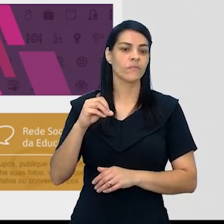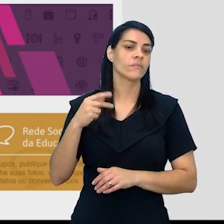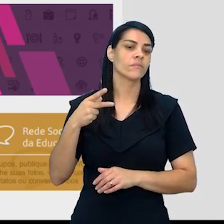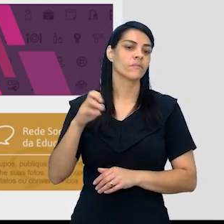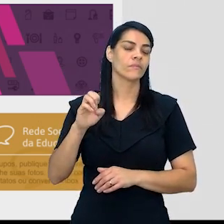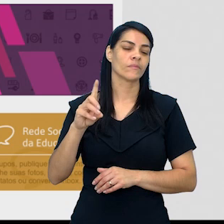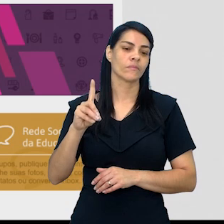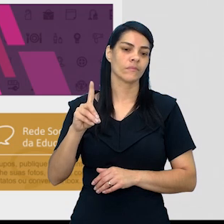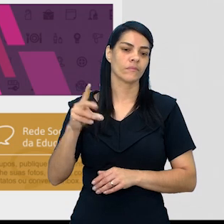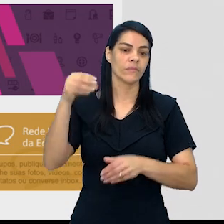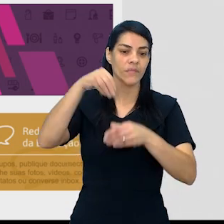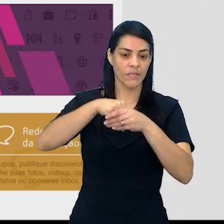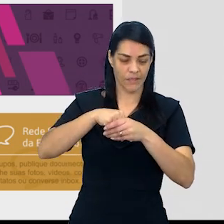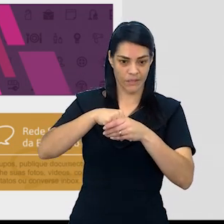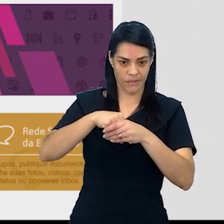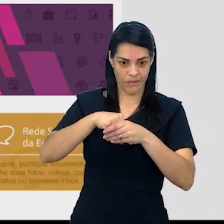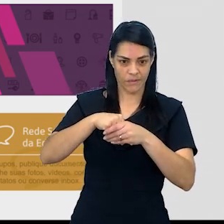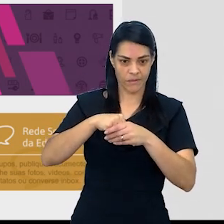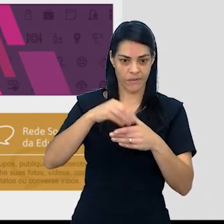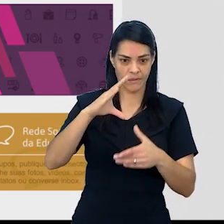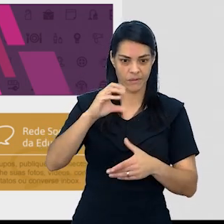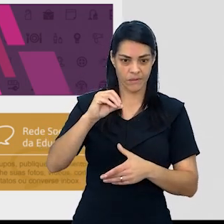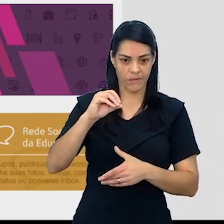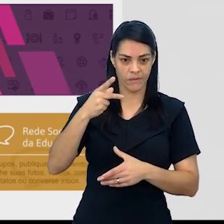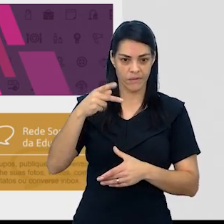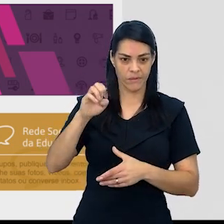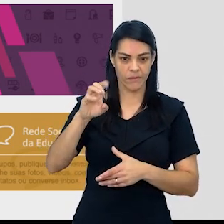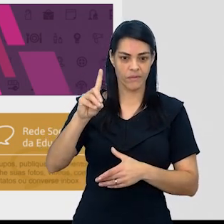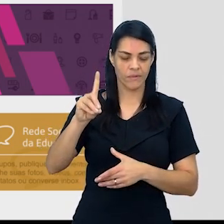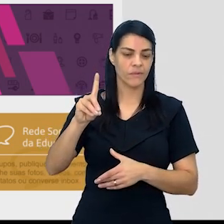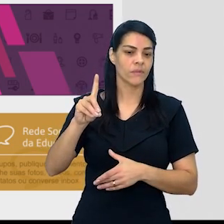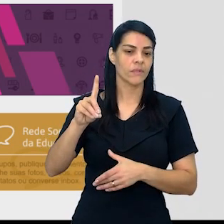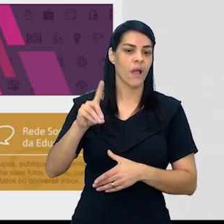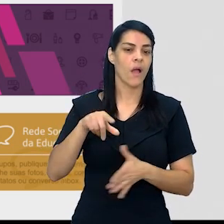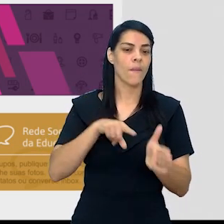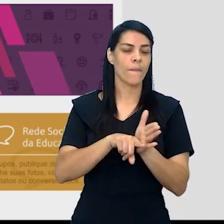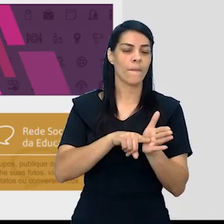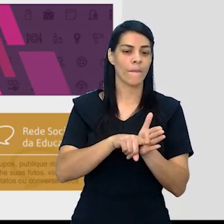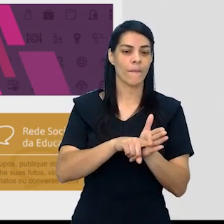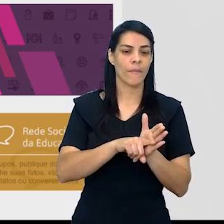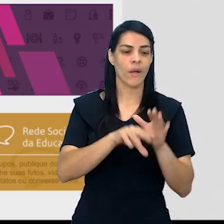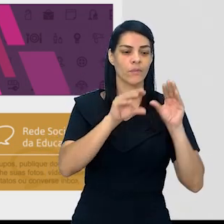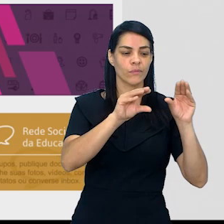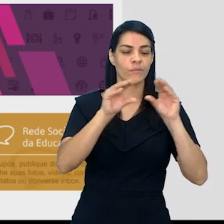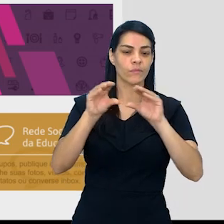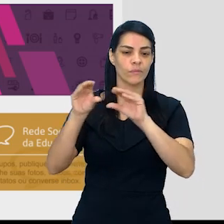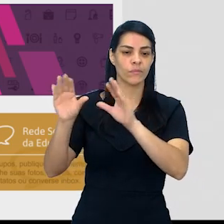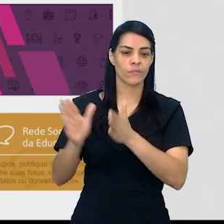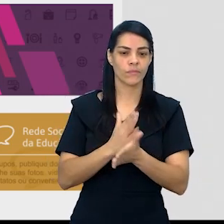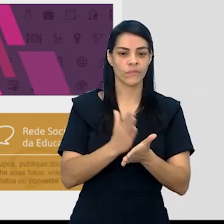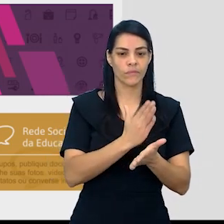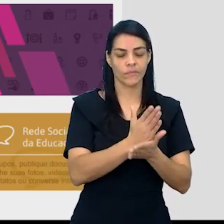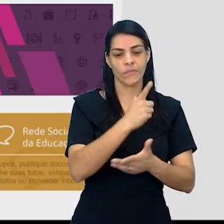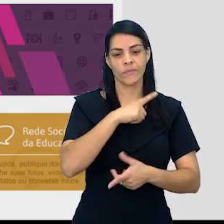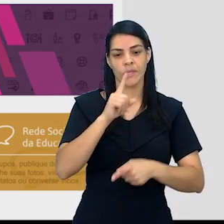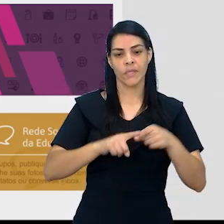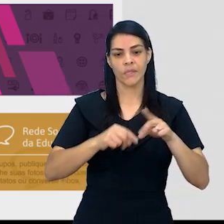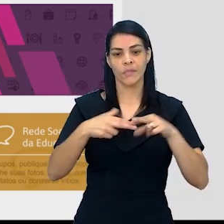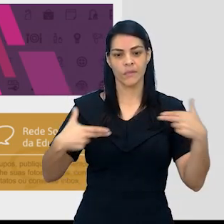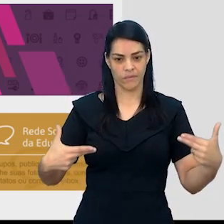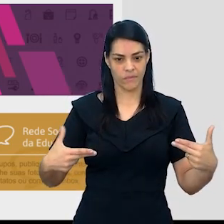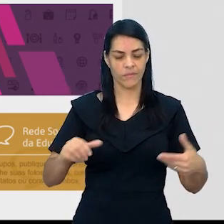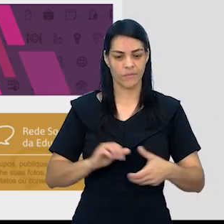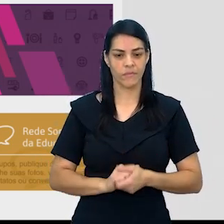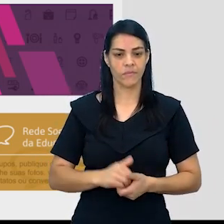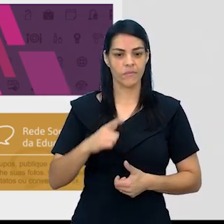dentro da copedia a gente vai pesquisar biblioteca porque lá que a gente tem que pegar as coisas lá que